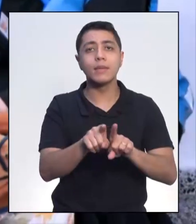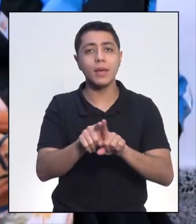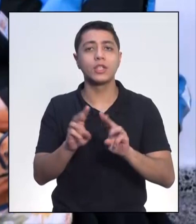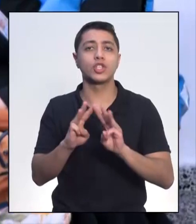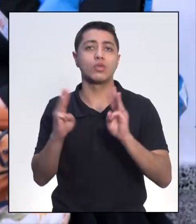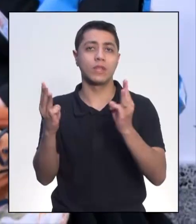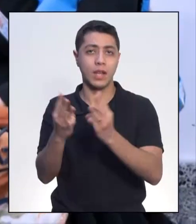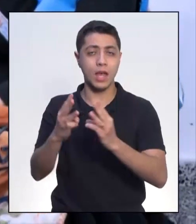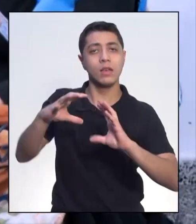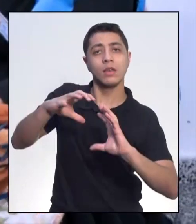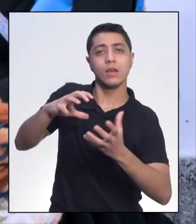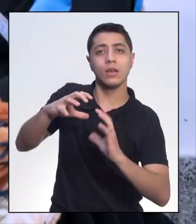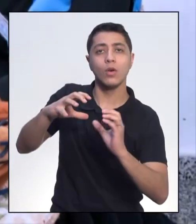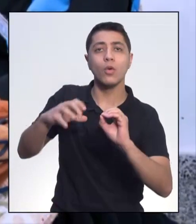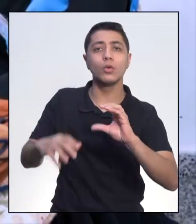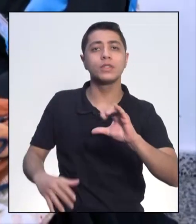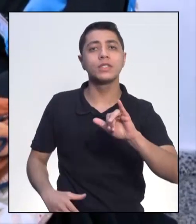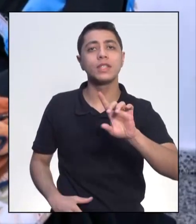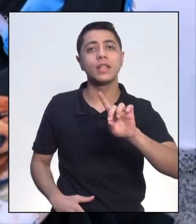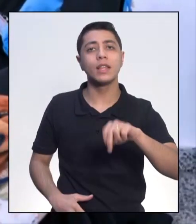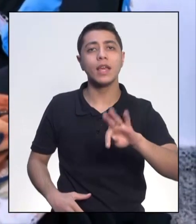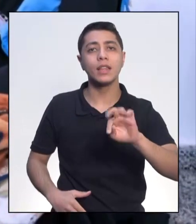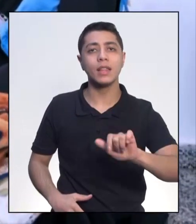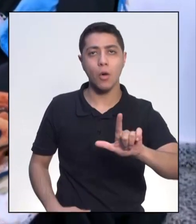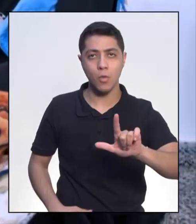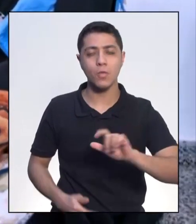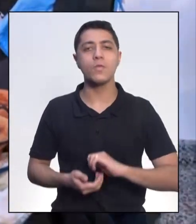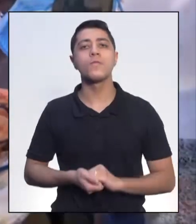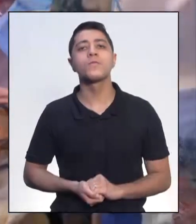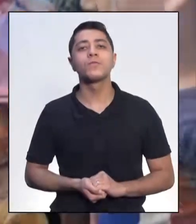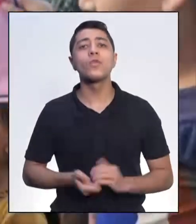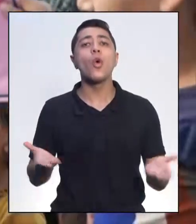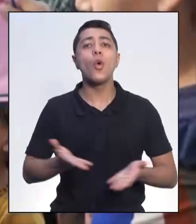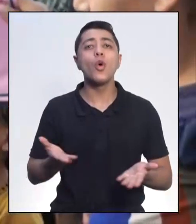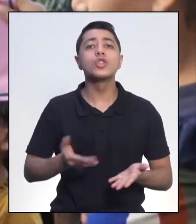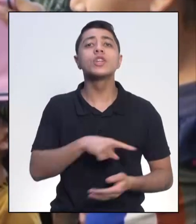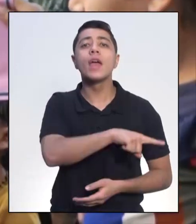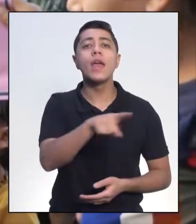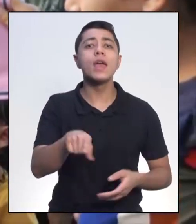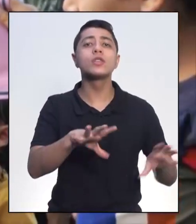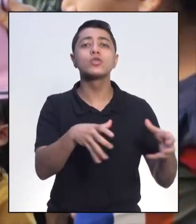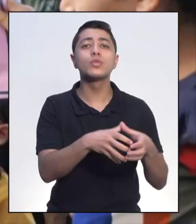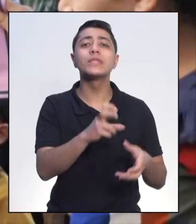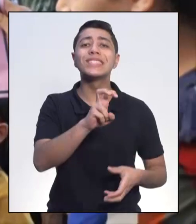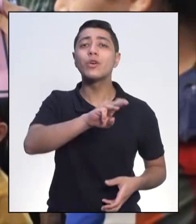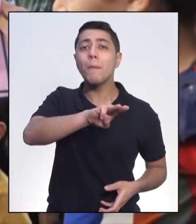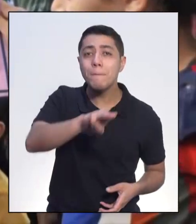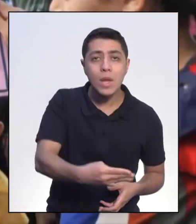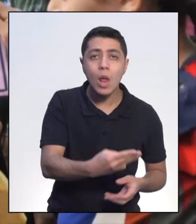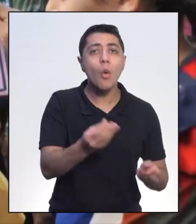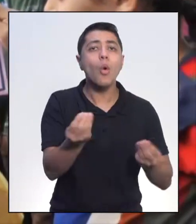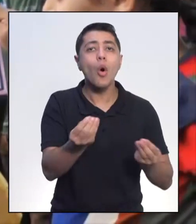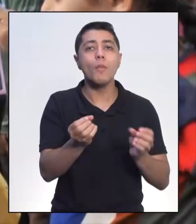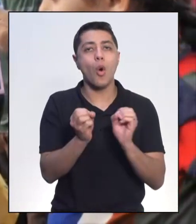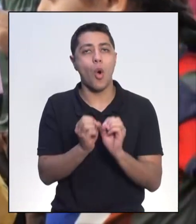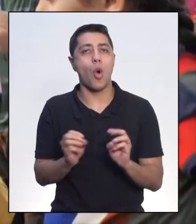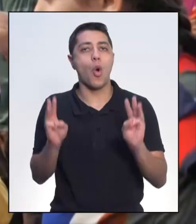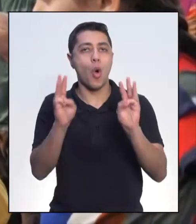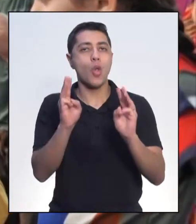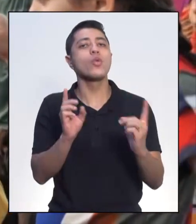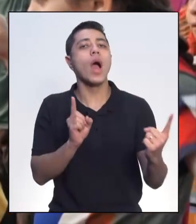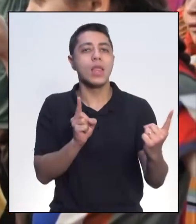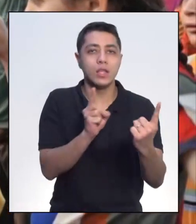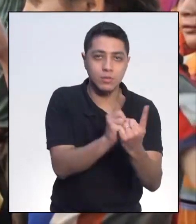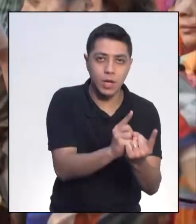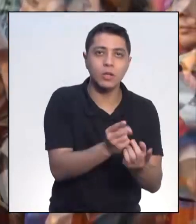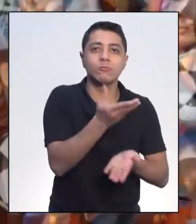Hoje, dos mais de 11 milhões de palestinos em todo o mundo, 5 milhões são atendidos pela Agência da ONU de Assistência aos Refugiados da